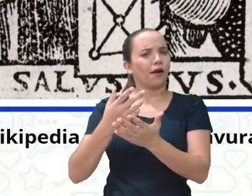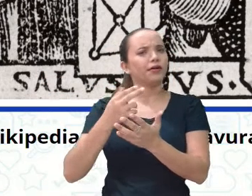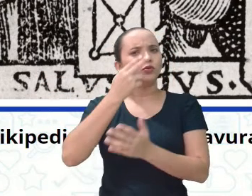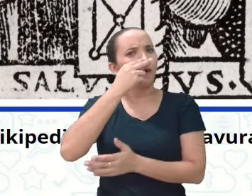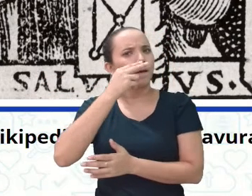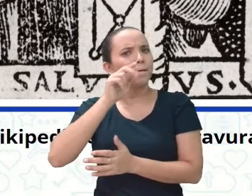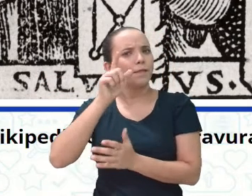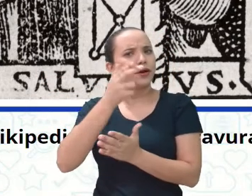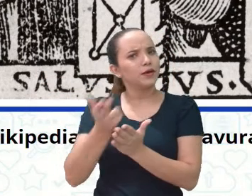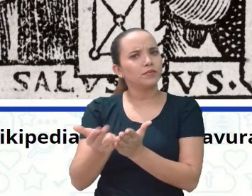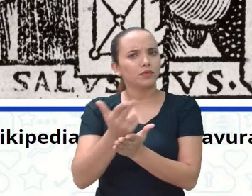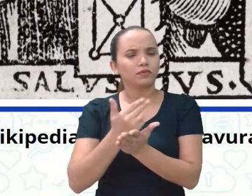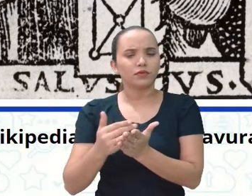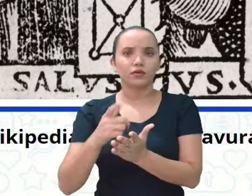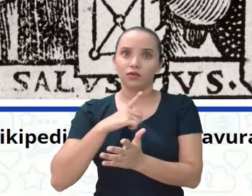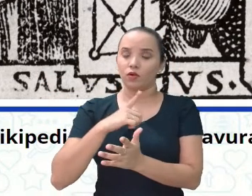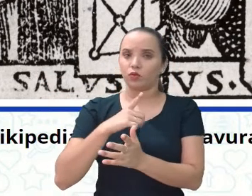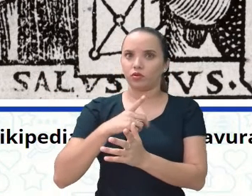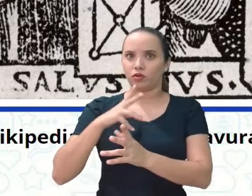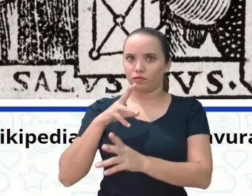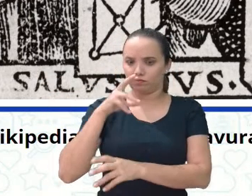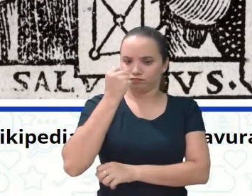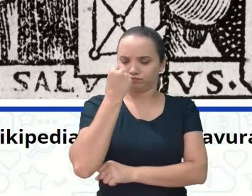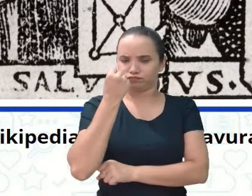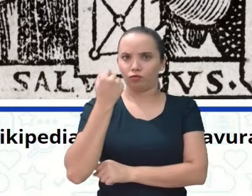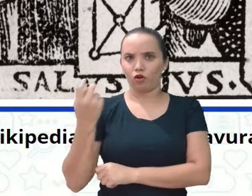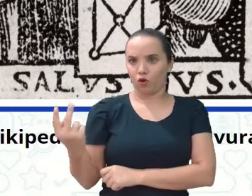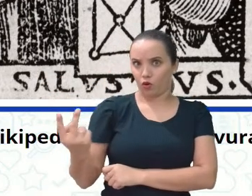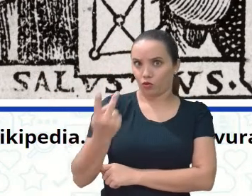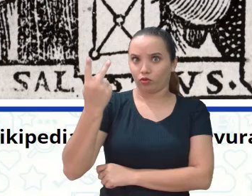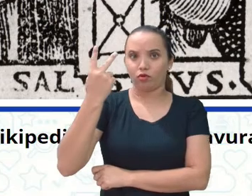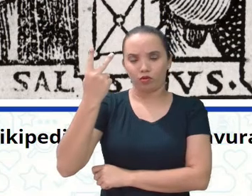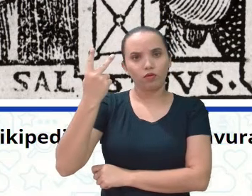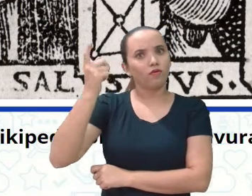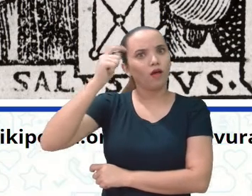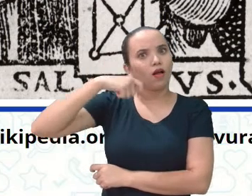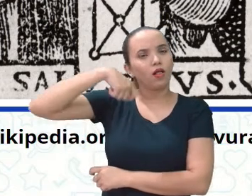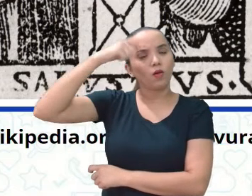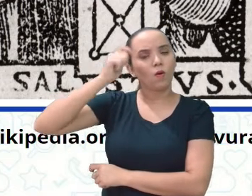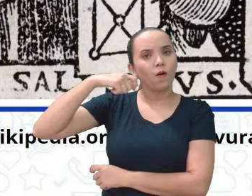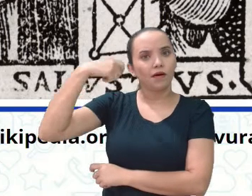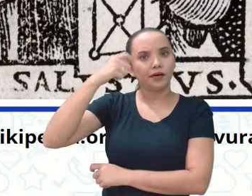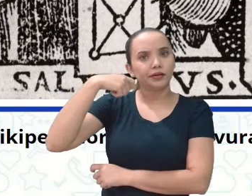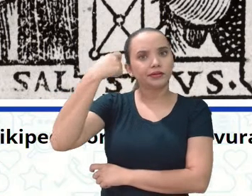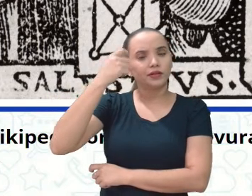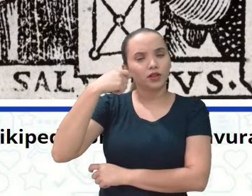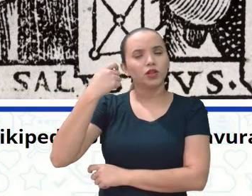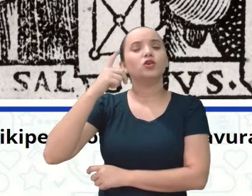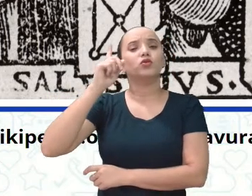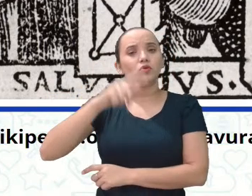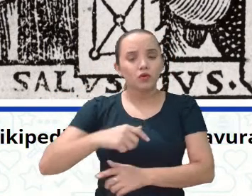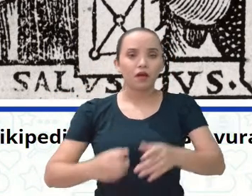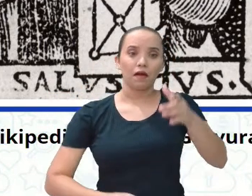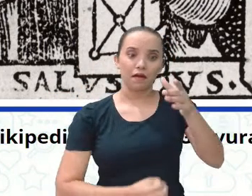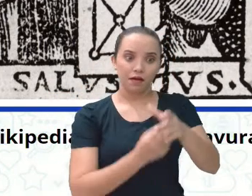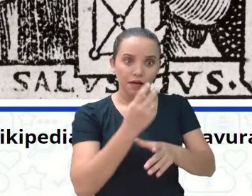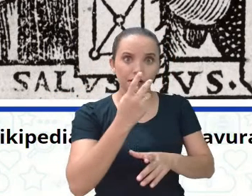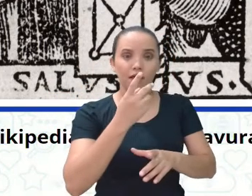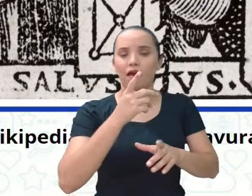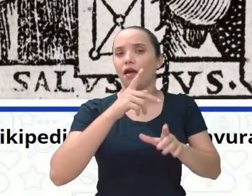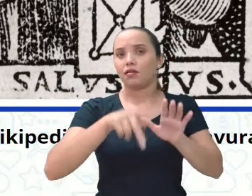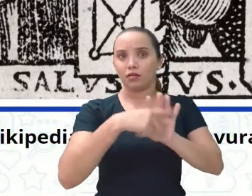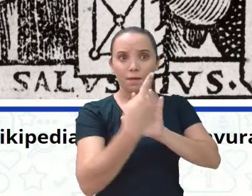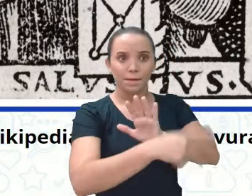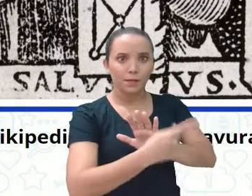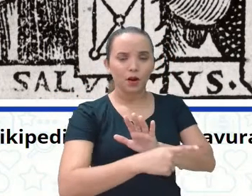gravura tem um forte valor artístico por ser reproduzida de uma forma original, que